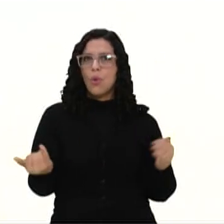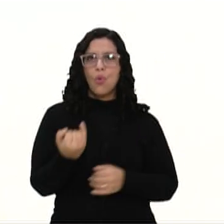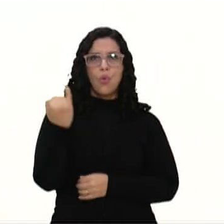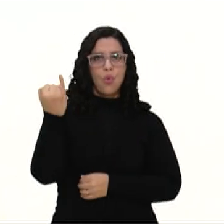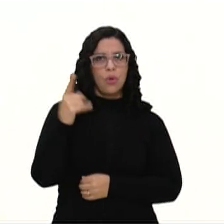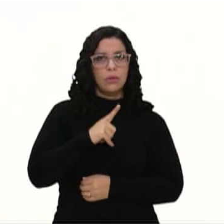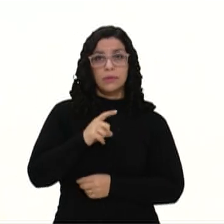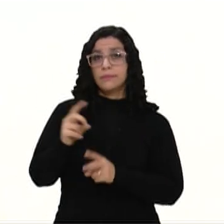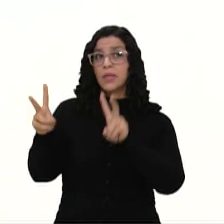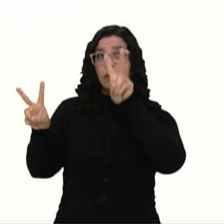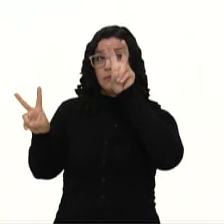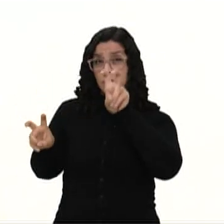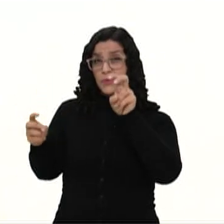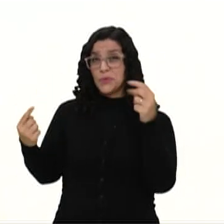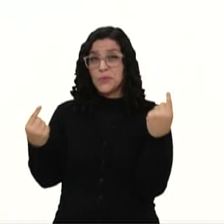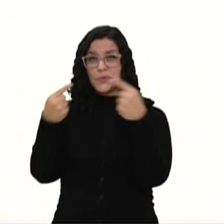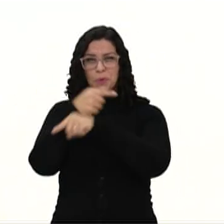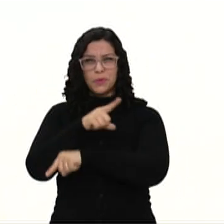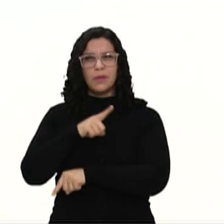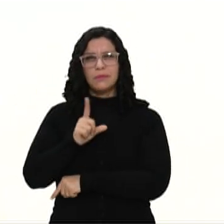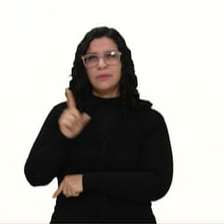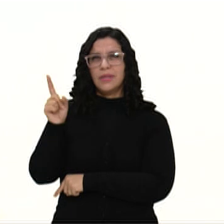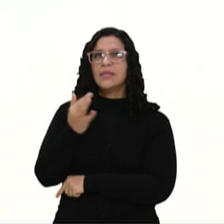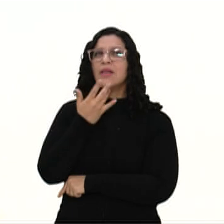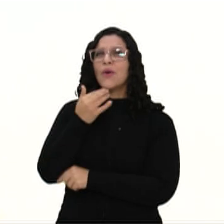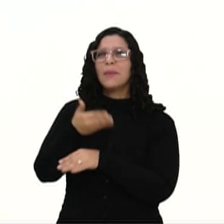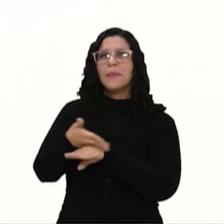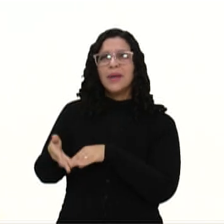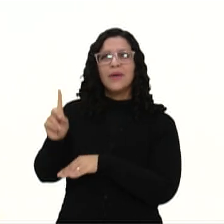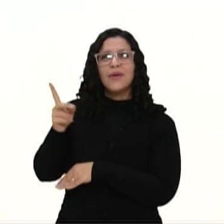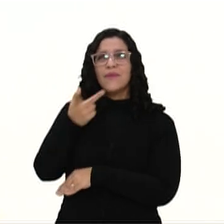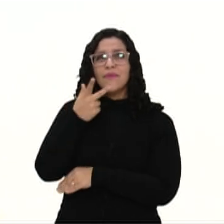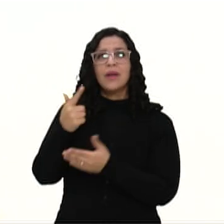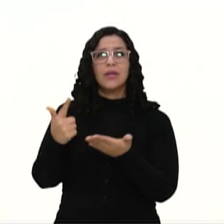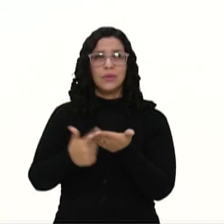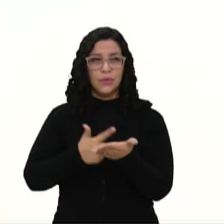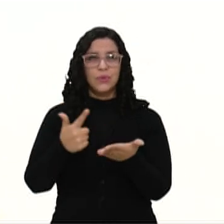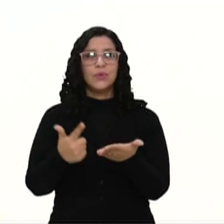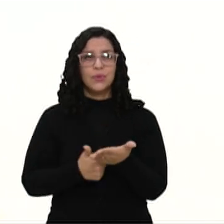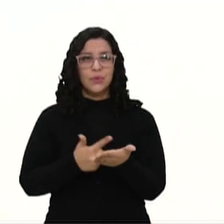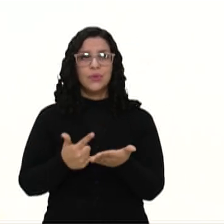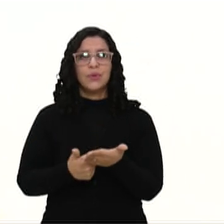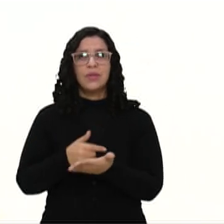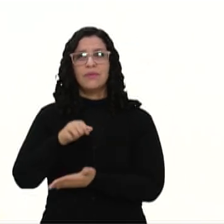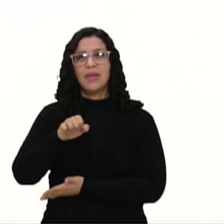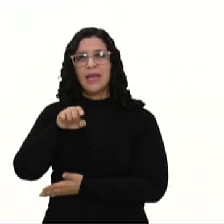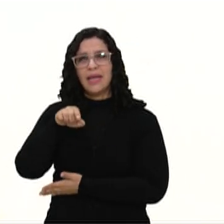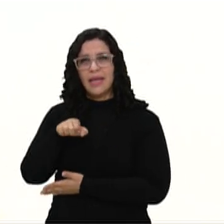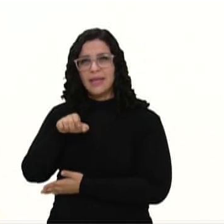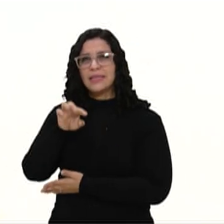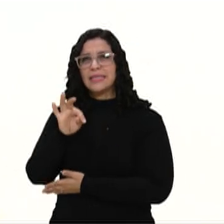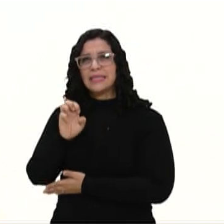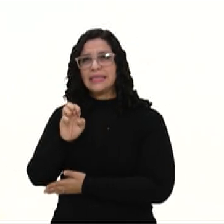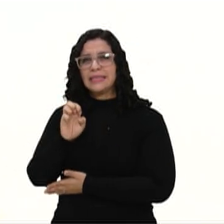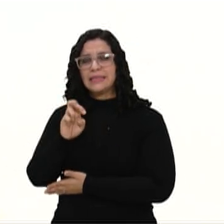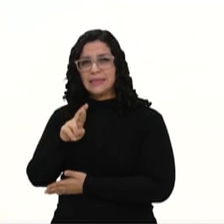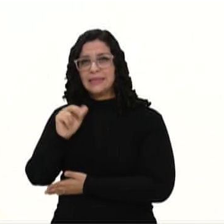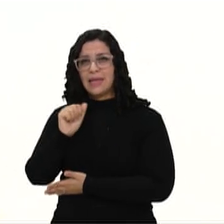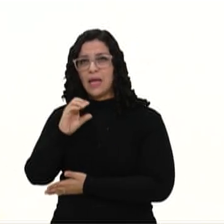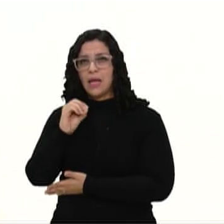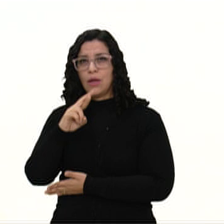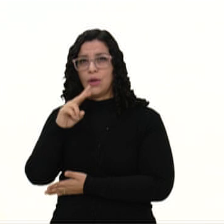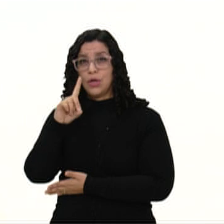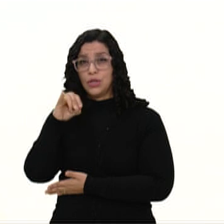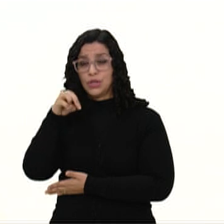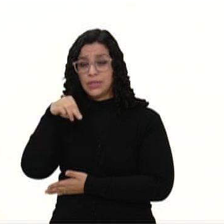a segunda frase, fazendo um contraste até na cor, é do livro Extraordinário. Você já deve ter visto algo sobre o